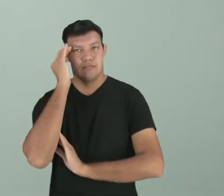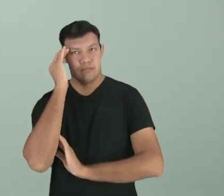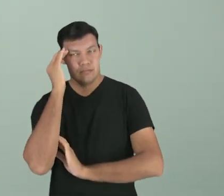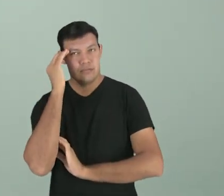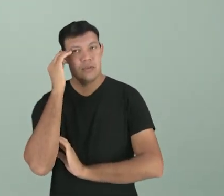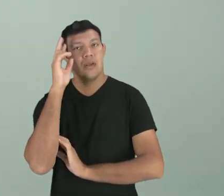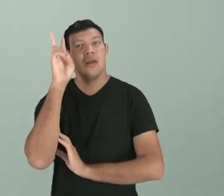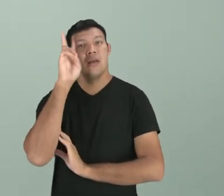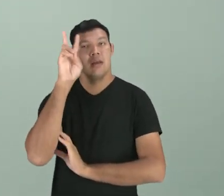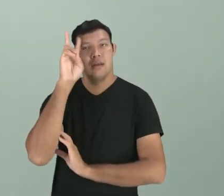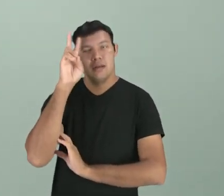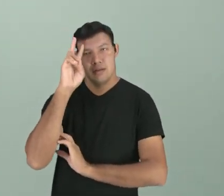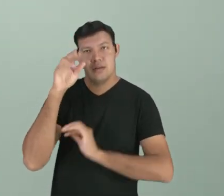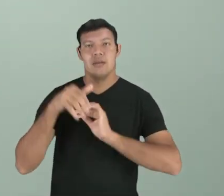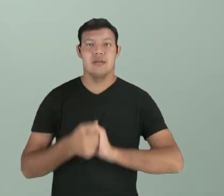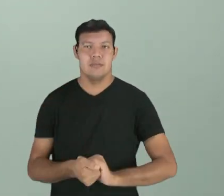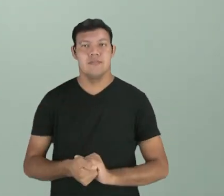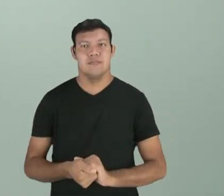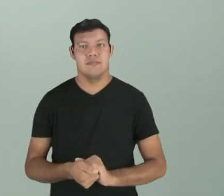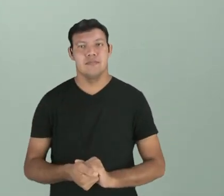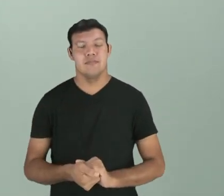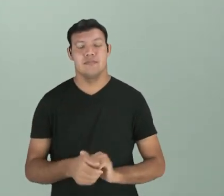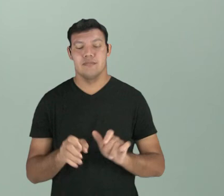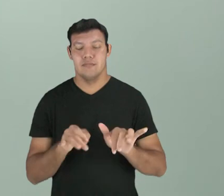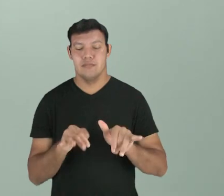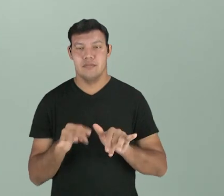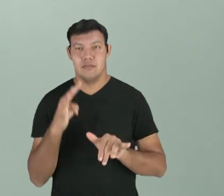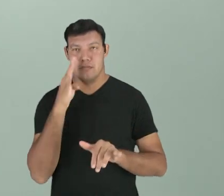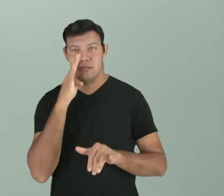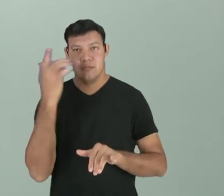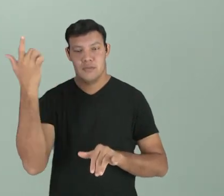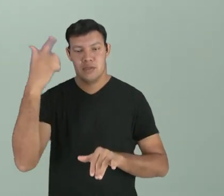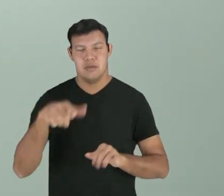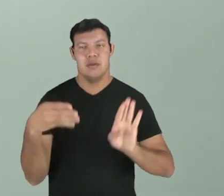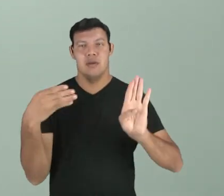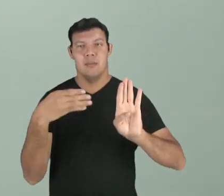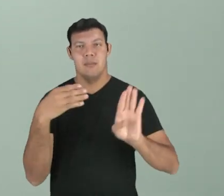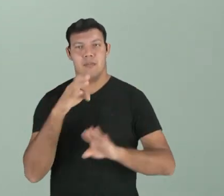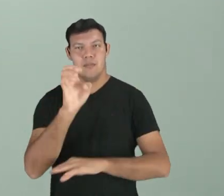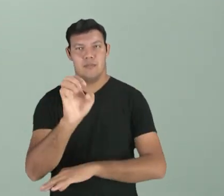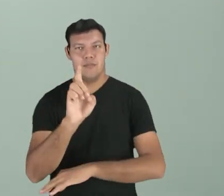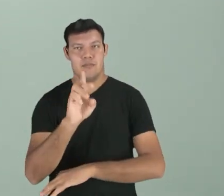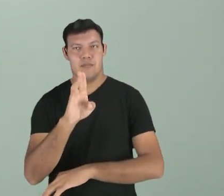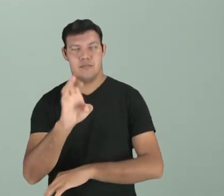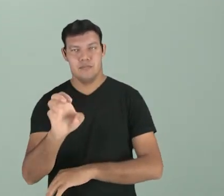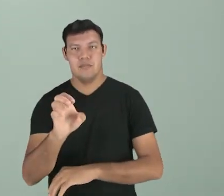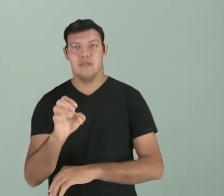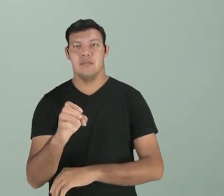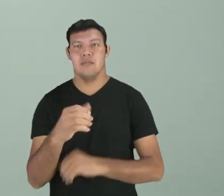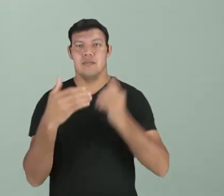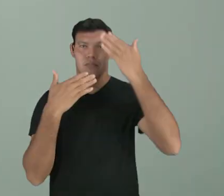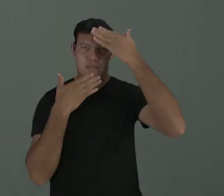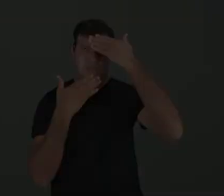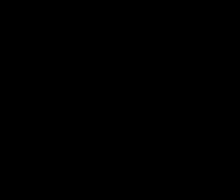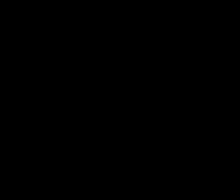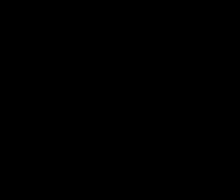entendido relembrado e vejam esta aula novamente na plataforma do que aquela obrigada